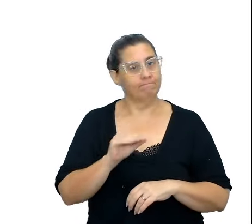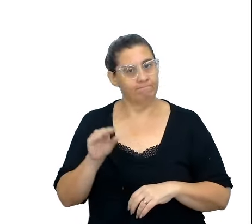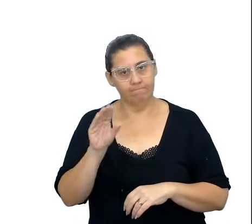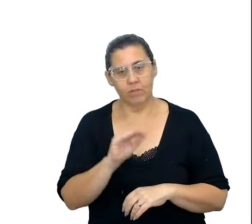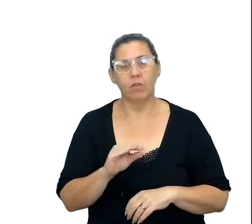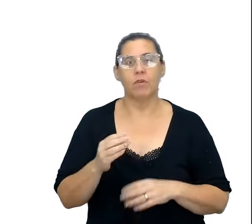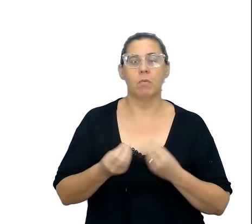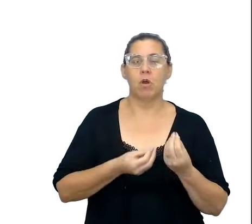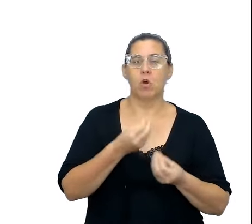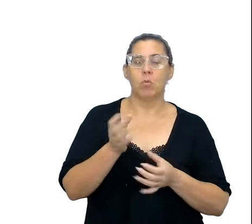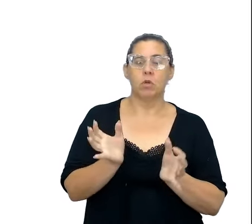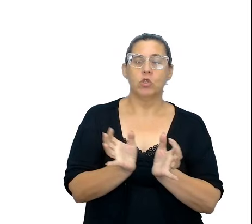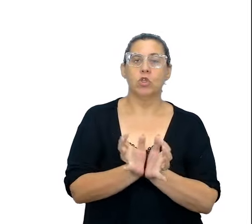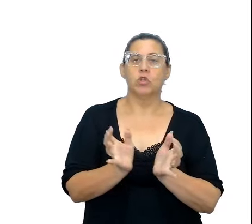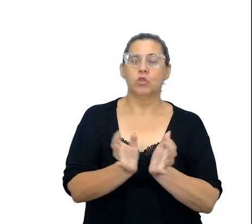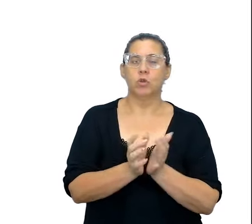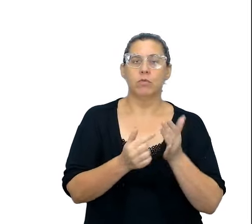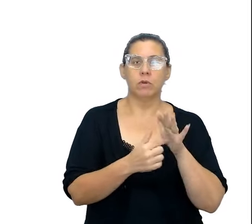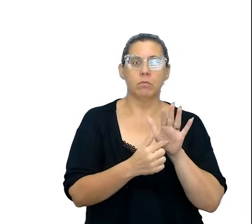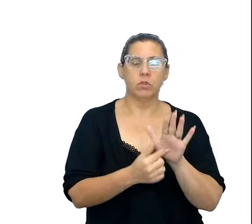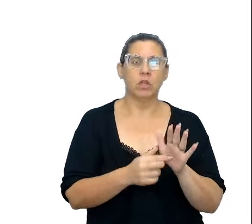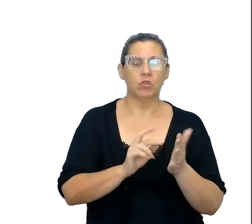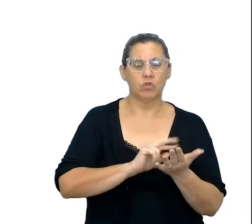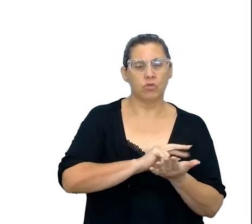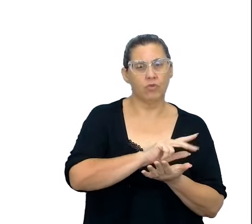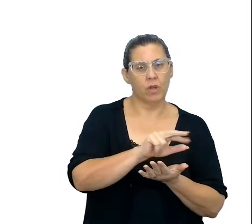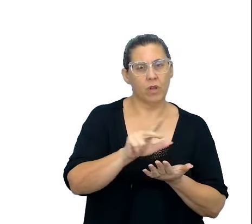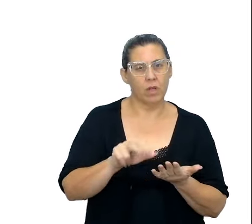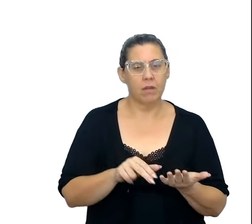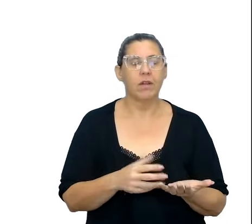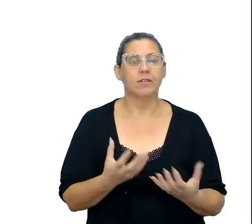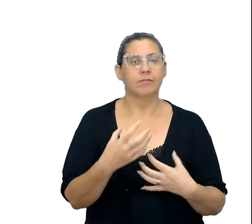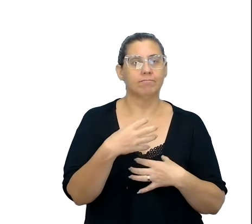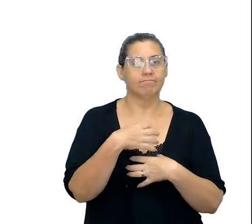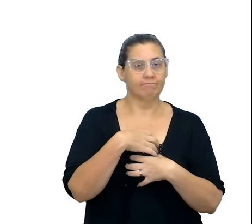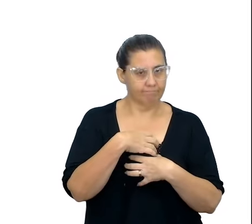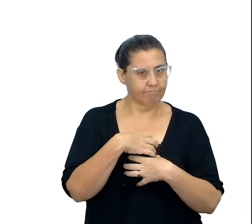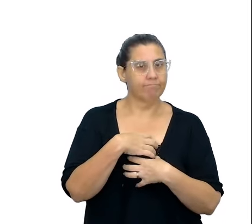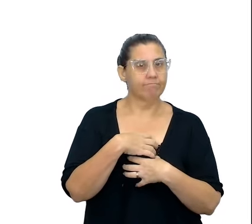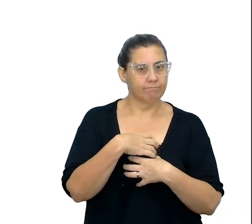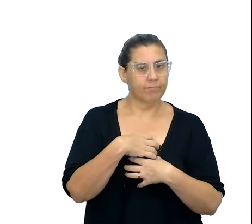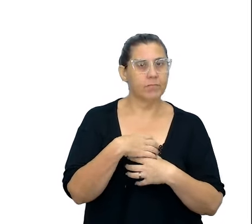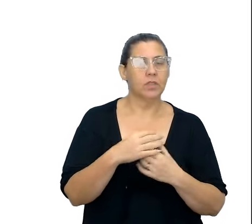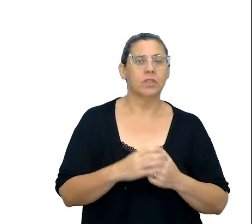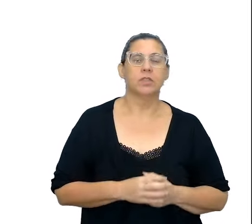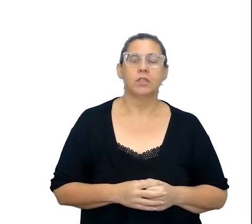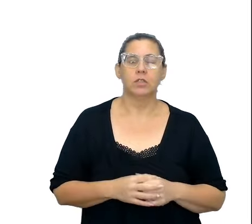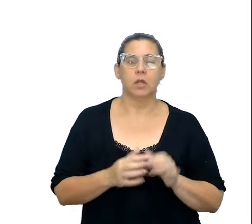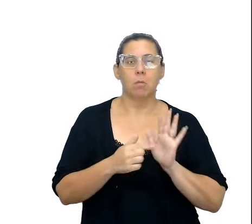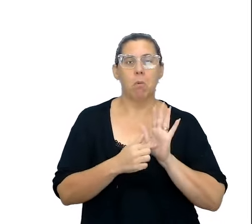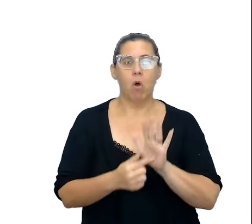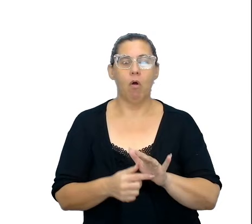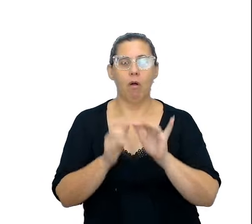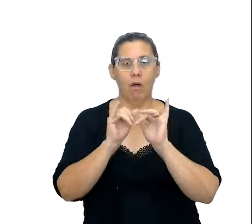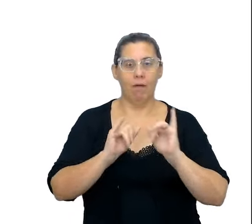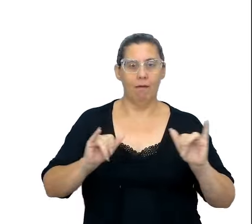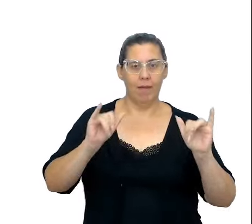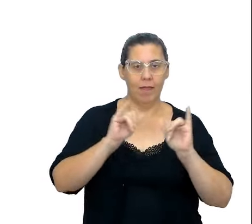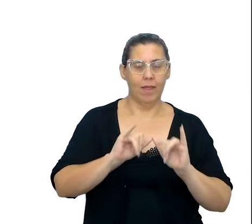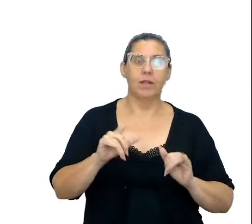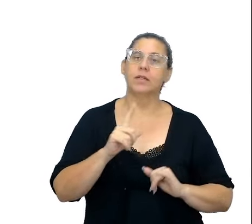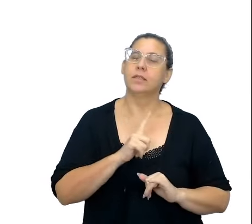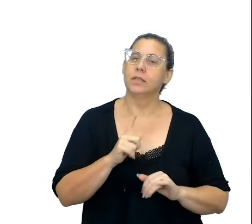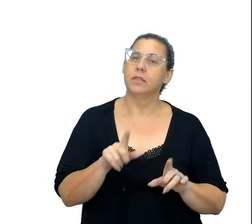né, ele vai proporcionar aí diferentes efeitos de sentido para transmitir essa mensagem. A gente tem o